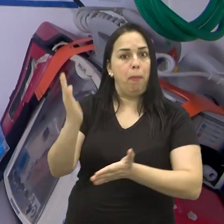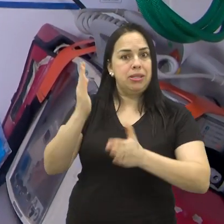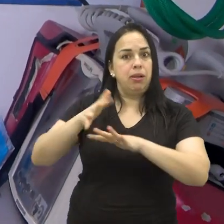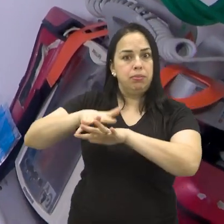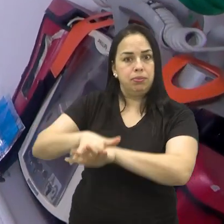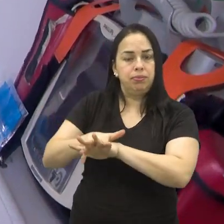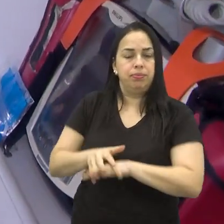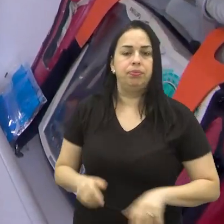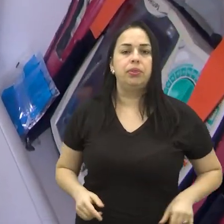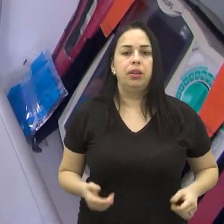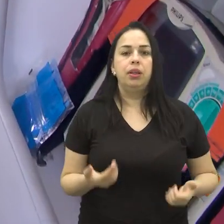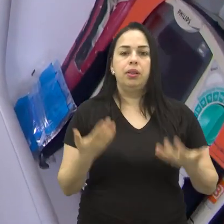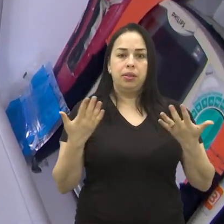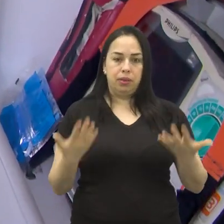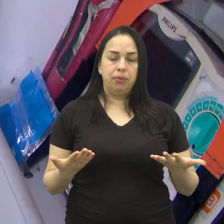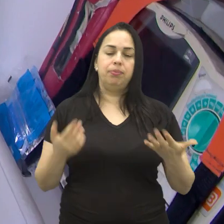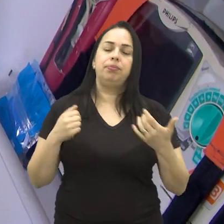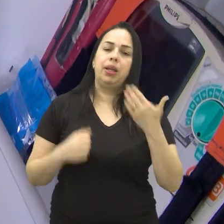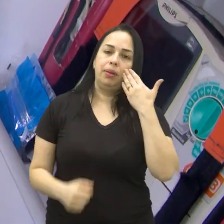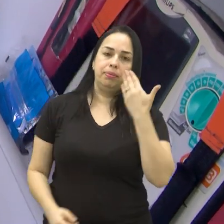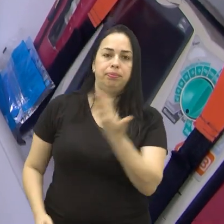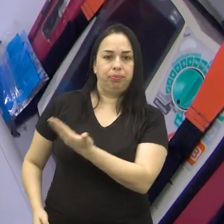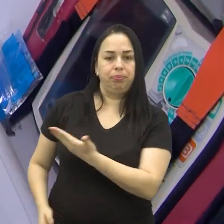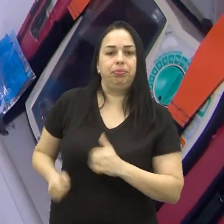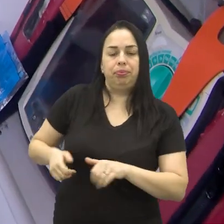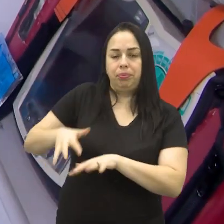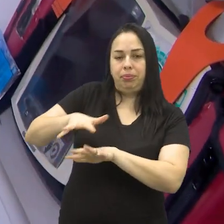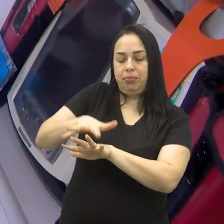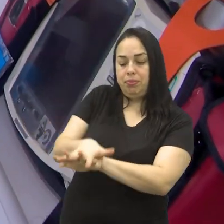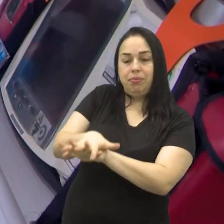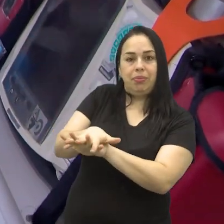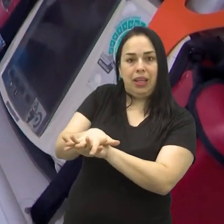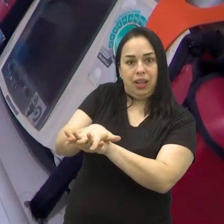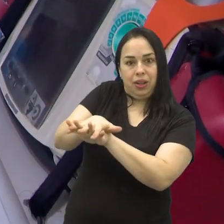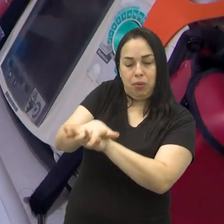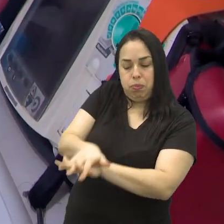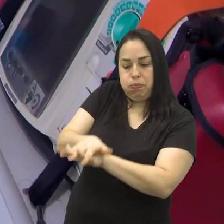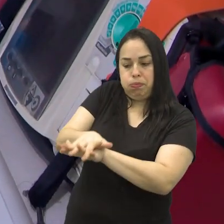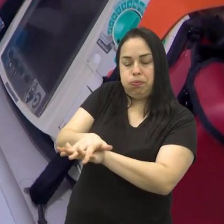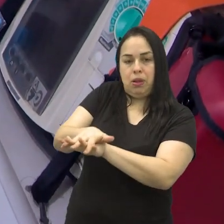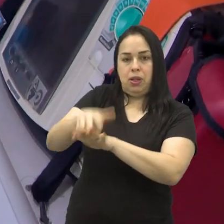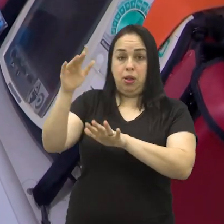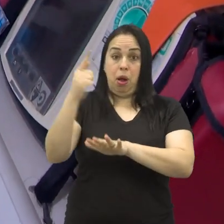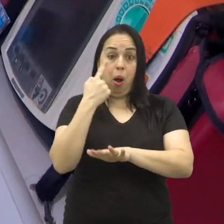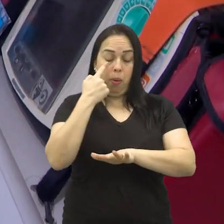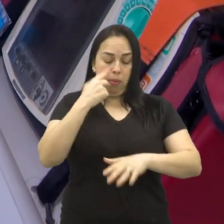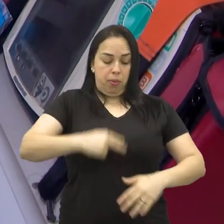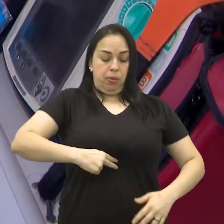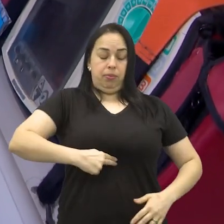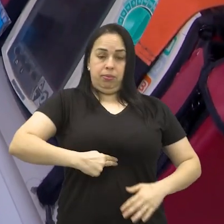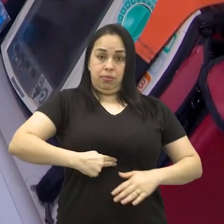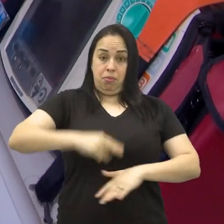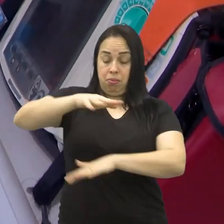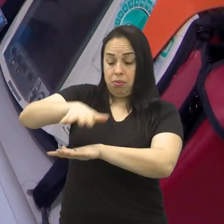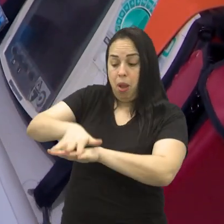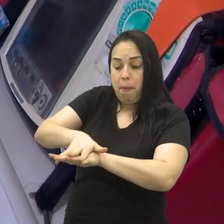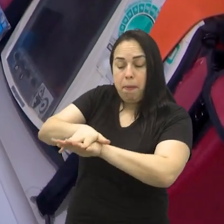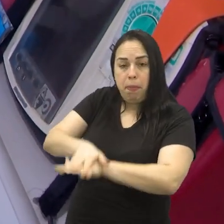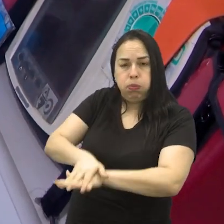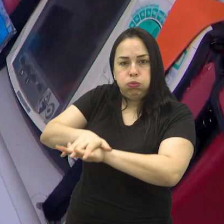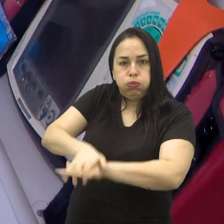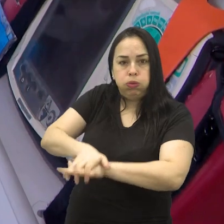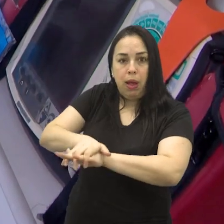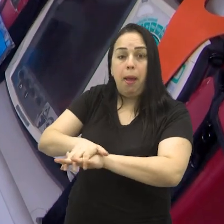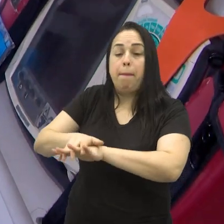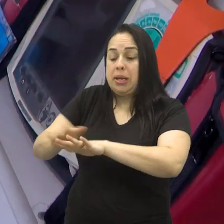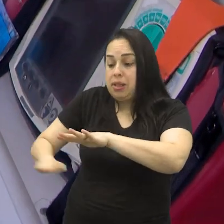manobras. Aí ele vai fazer manobras de massagem na região anterior do tórax, devendo fazer